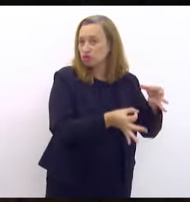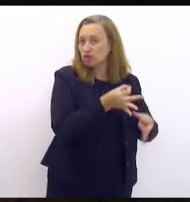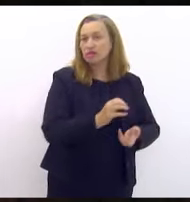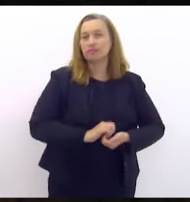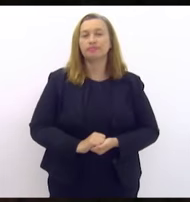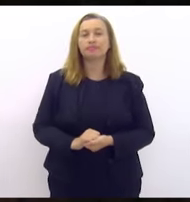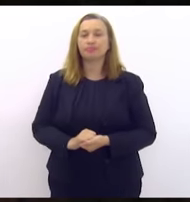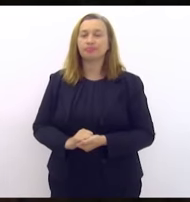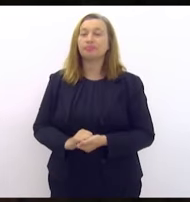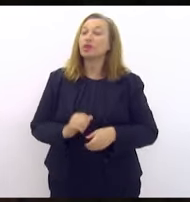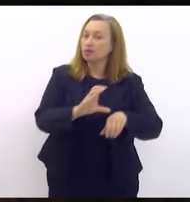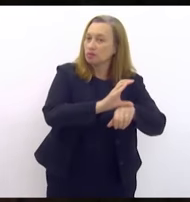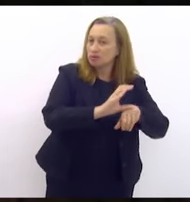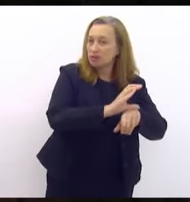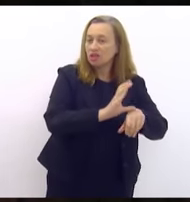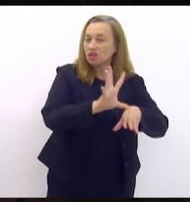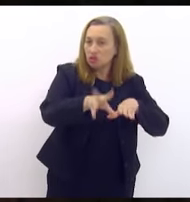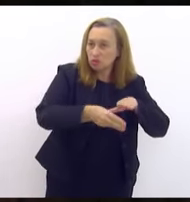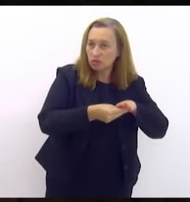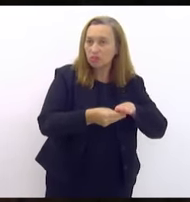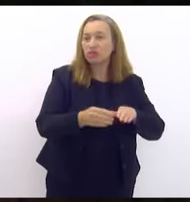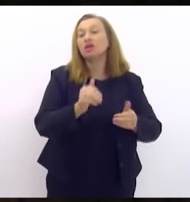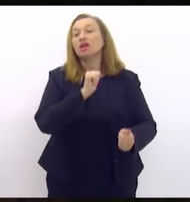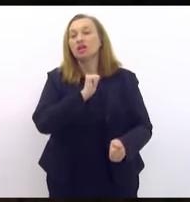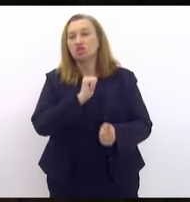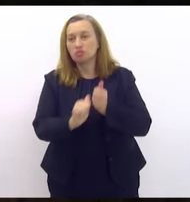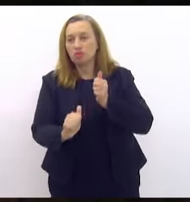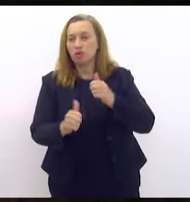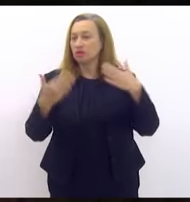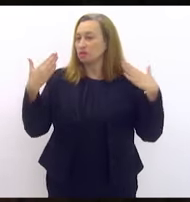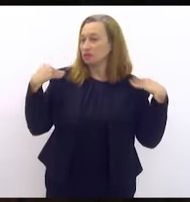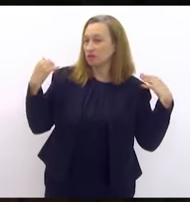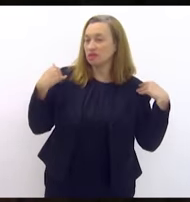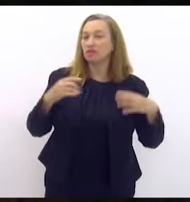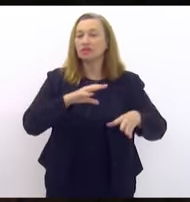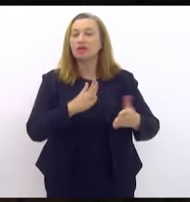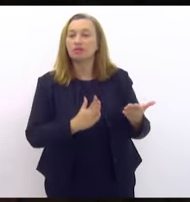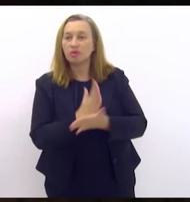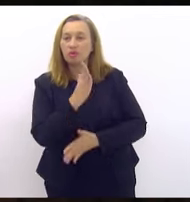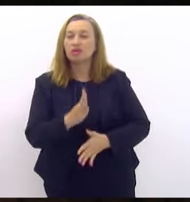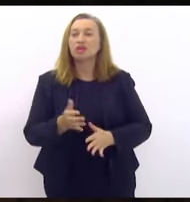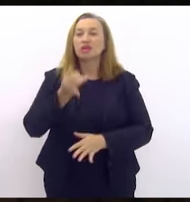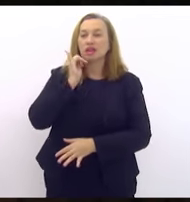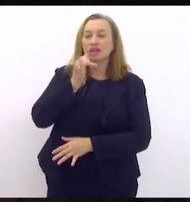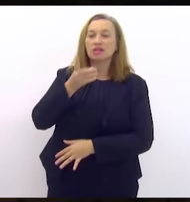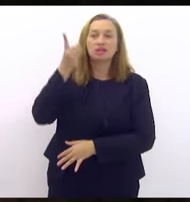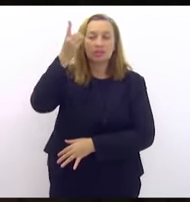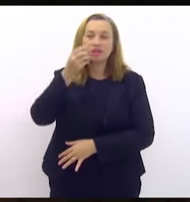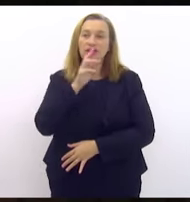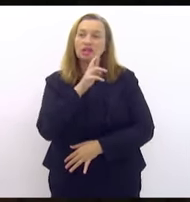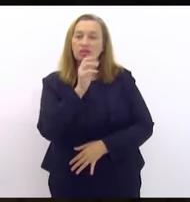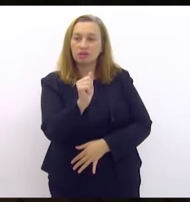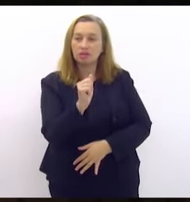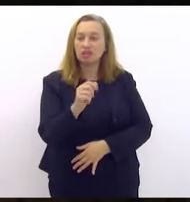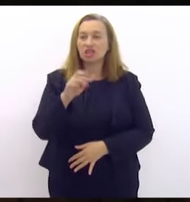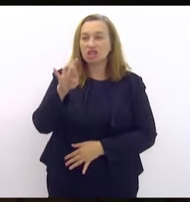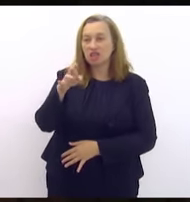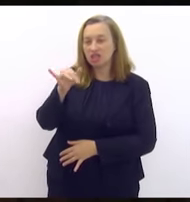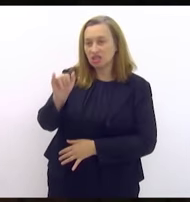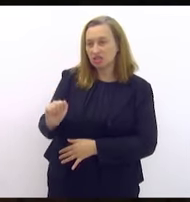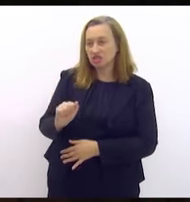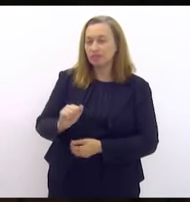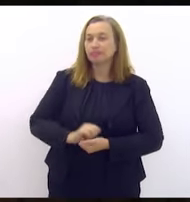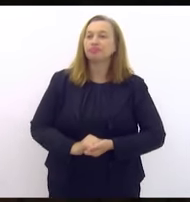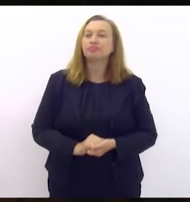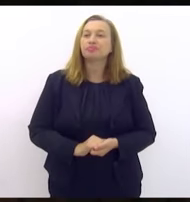Justiça pela condicionalidade com emenda de esporte e lazer favorável. Relatores, deputado Rodrigo Amorim e Índia Armelau. Pendente de